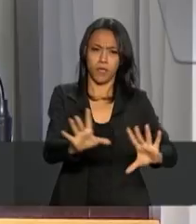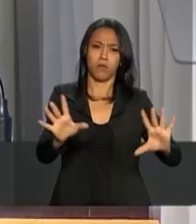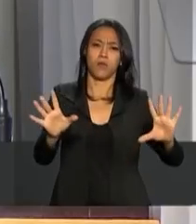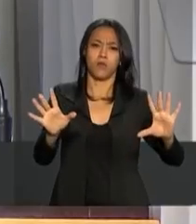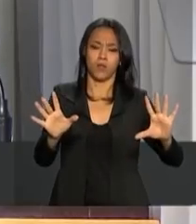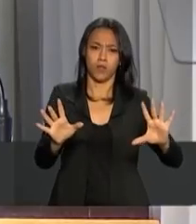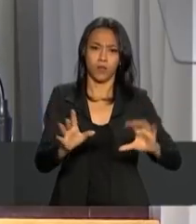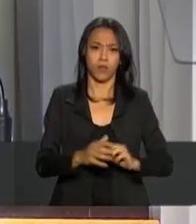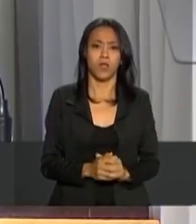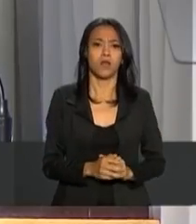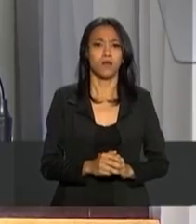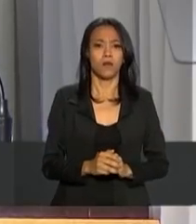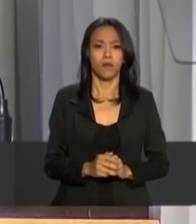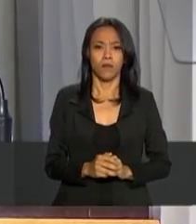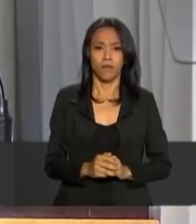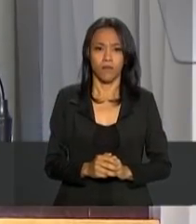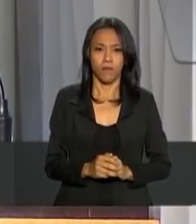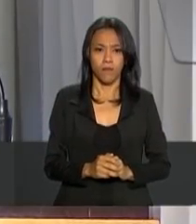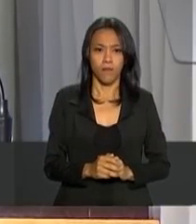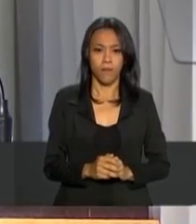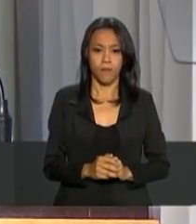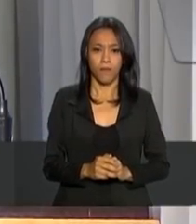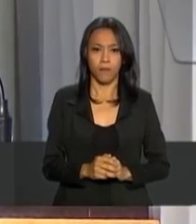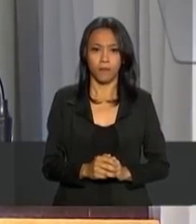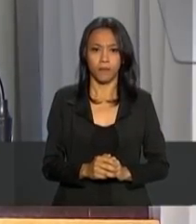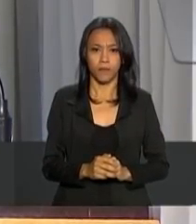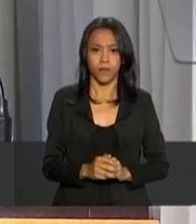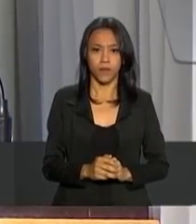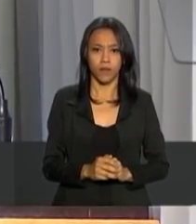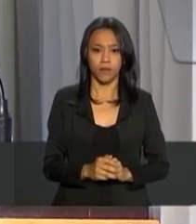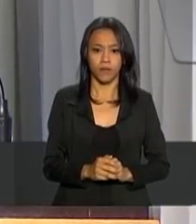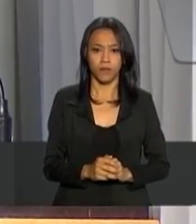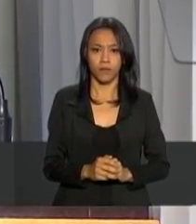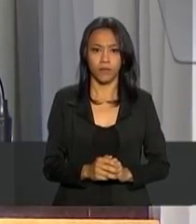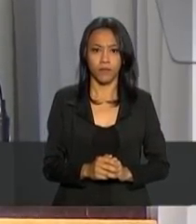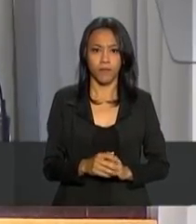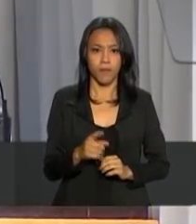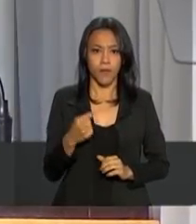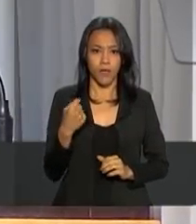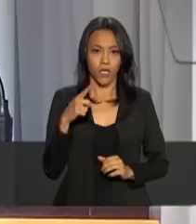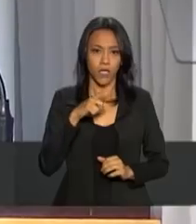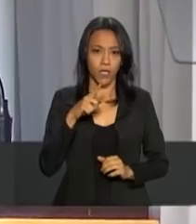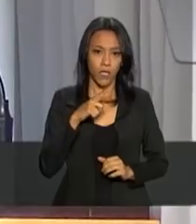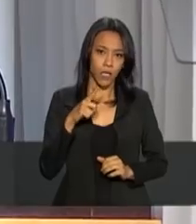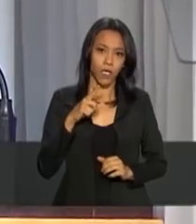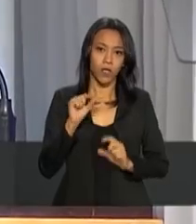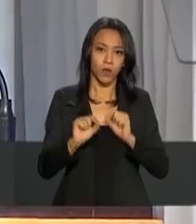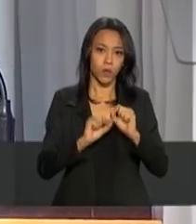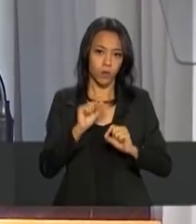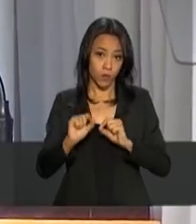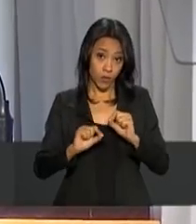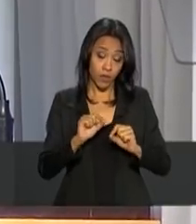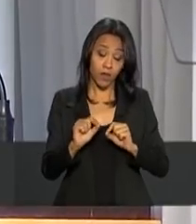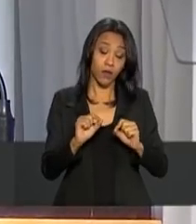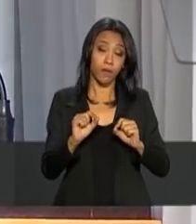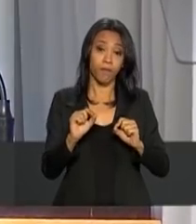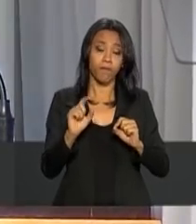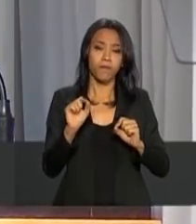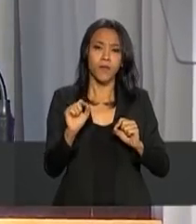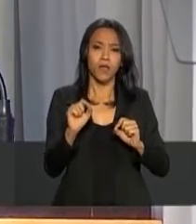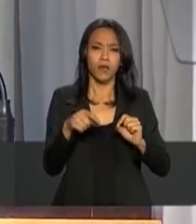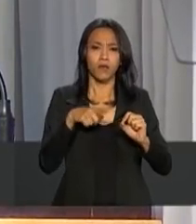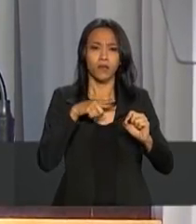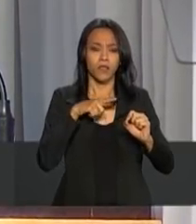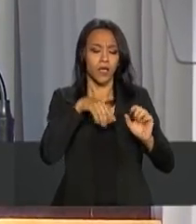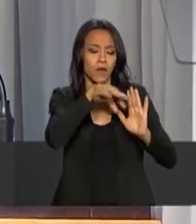reconheça, como disse há pouco tempo no Supremo Tribunal Federal, na comemoração dos 30 anos, ela restringe um pouco a margem